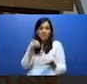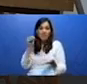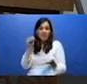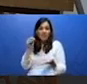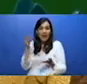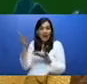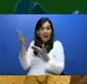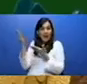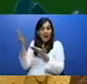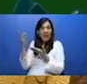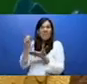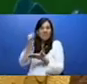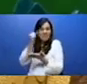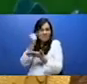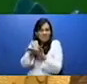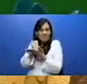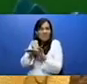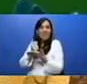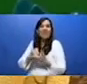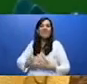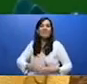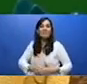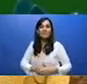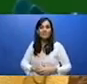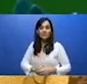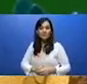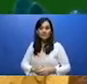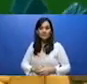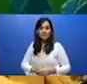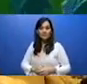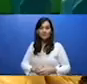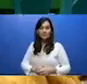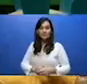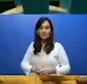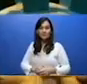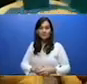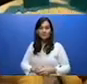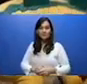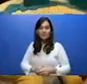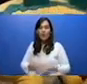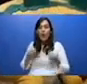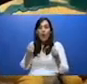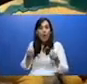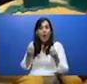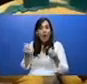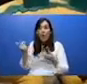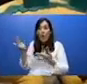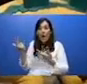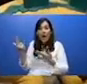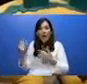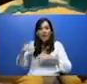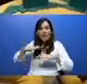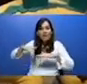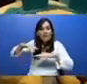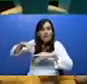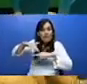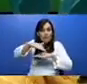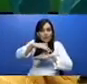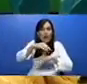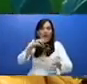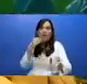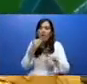fica a marquinha, ó, deste animal, como se fosse, né, um fóssil encontrado